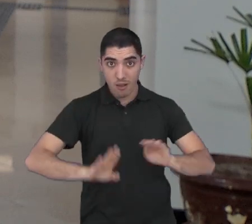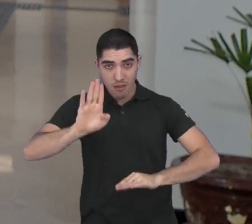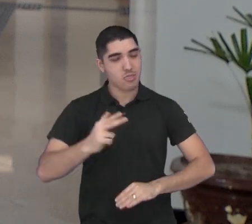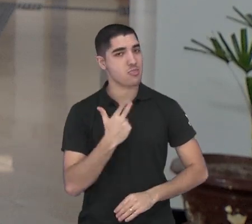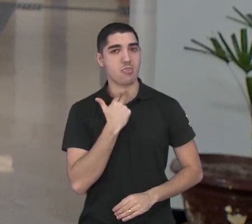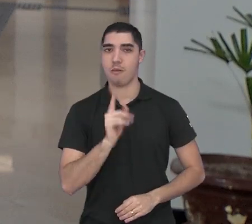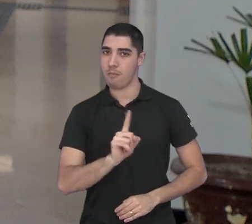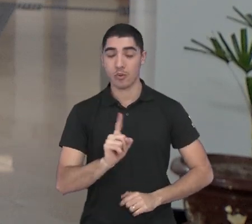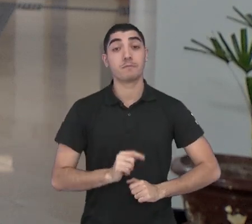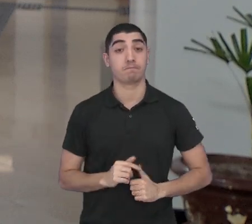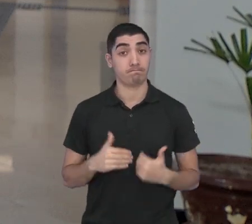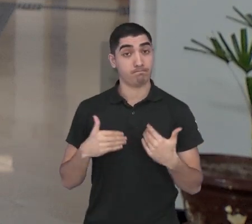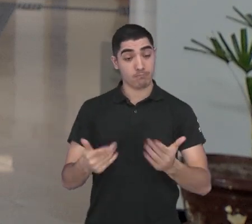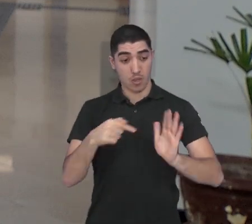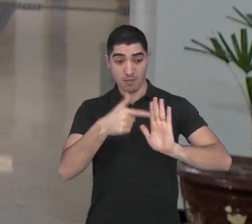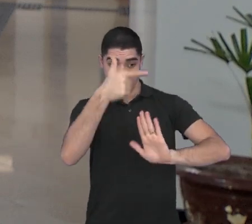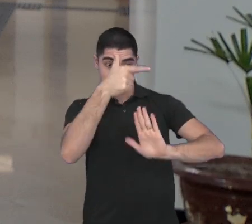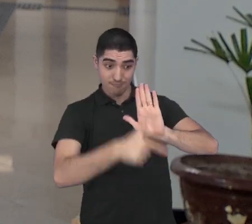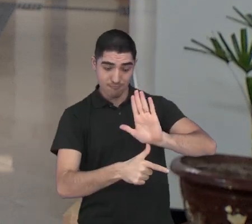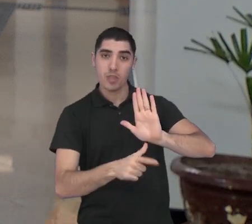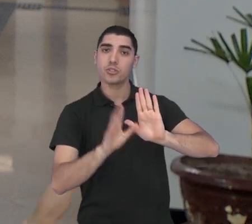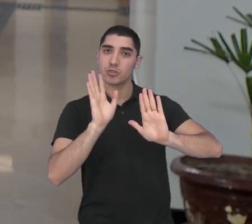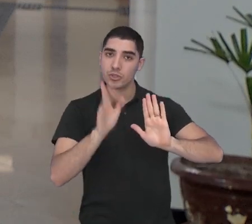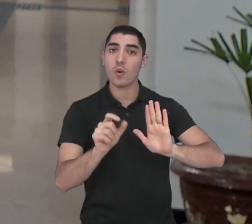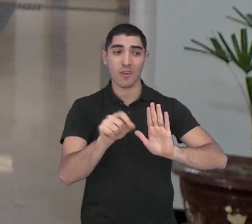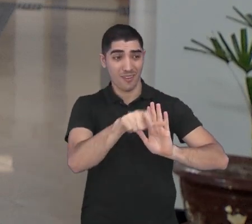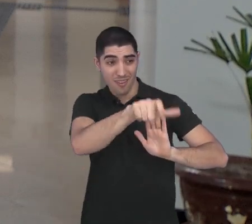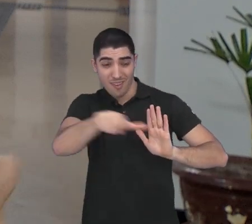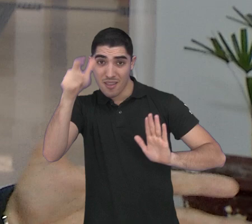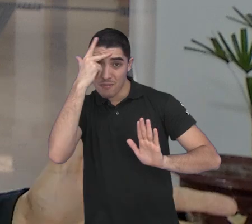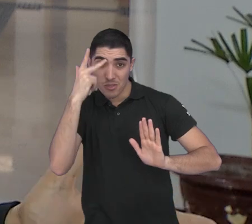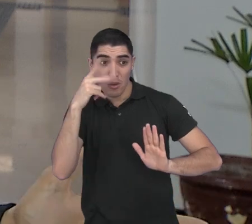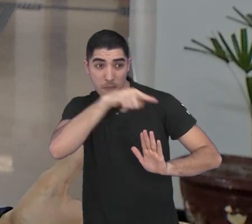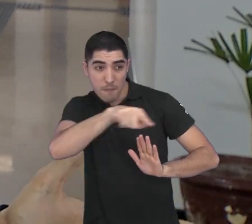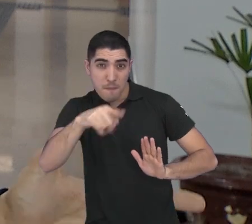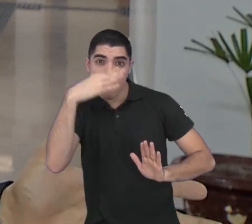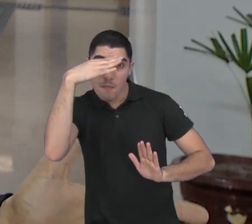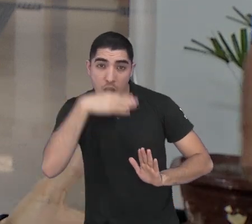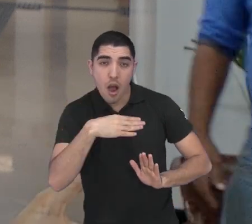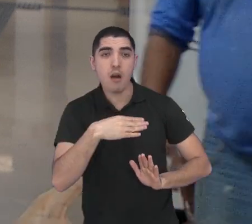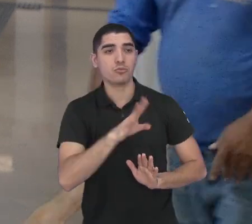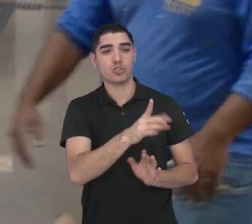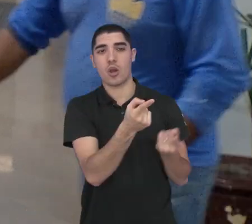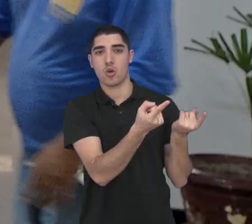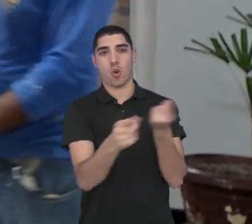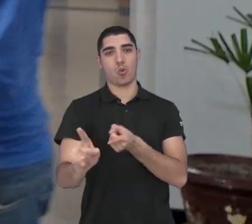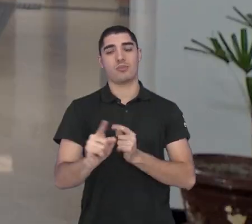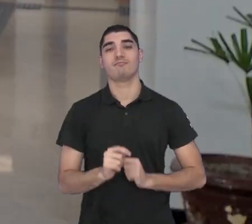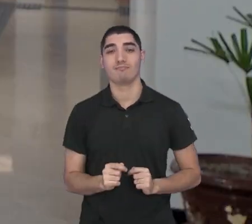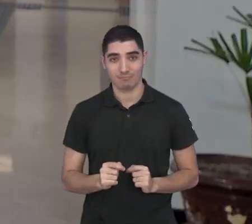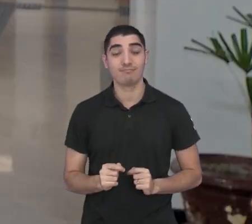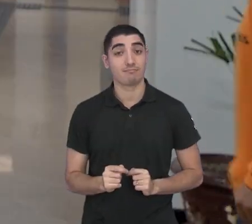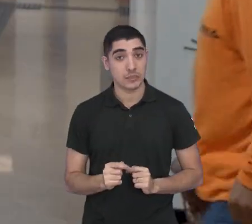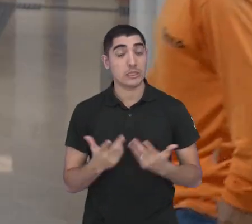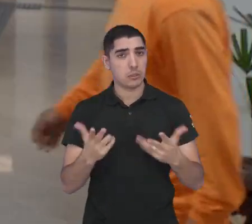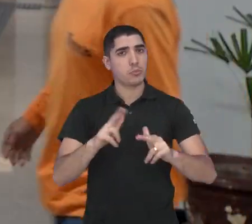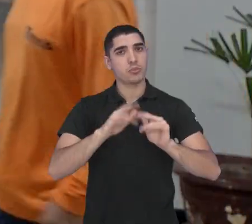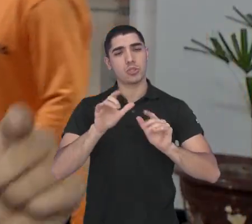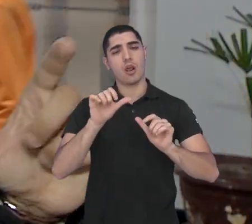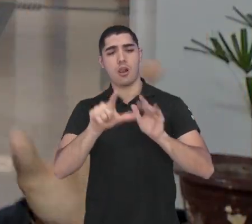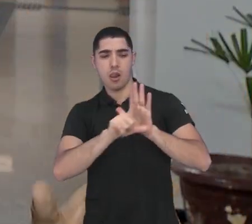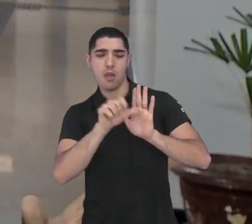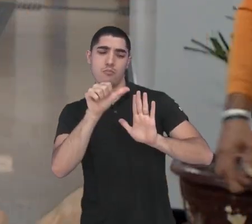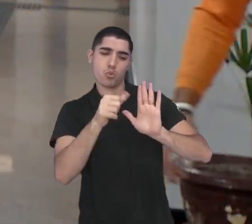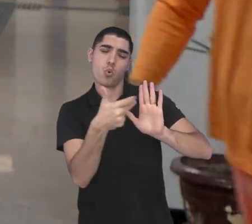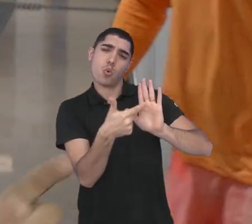né? Então, com o estabelecimento da Lei Ficha Limpa, a gente conseguiu afastar esses maus políticos da vida pública. Essa lei continua em vigor, né? A